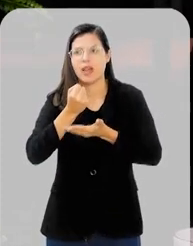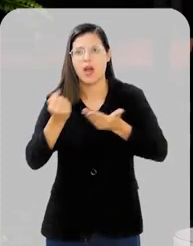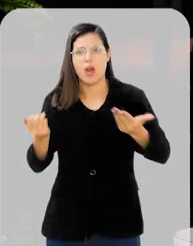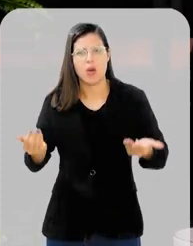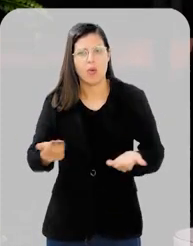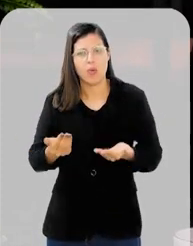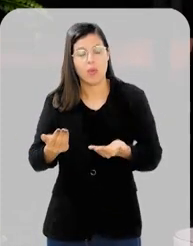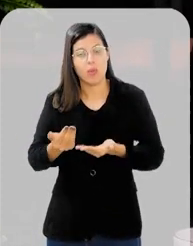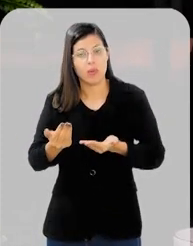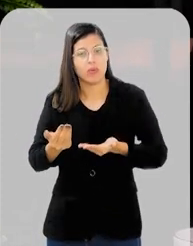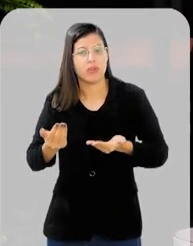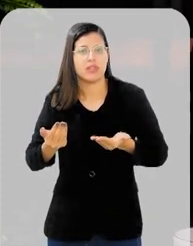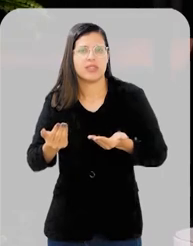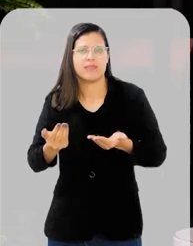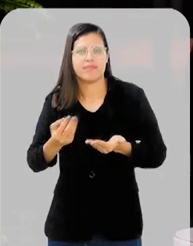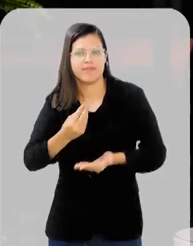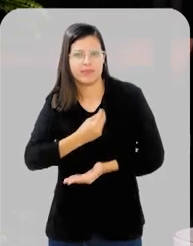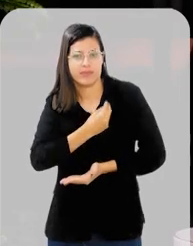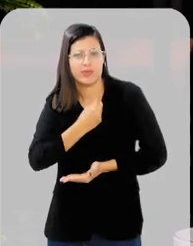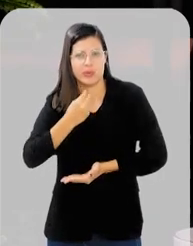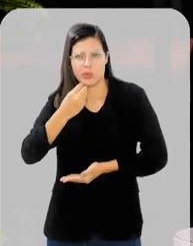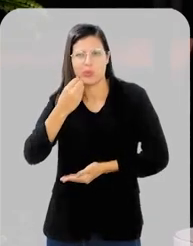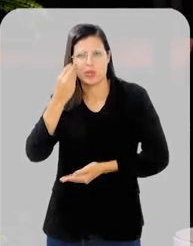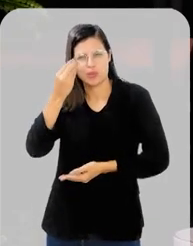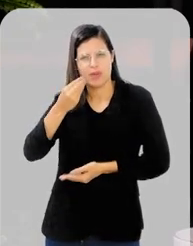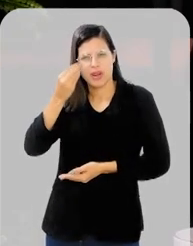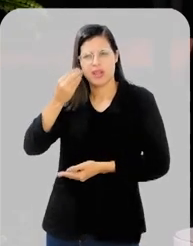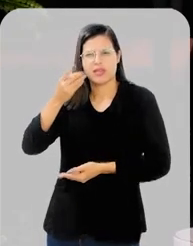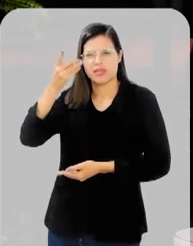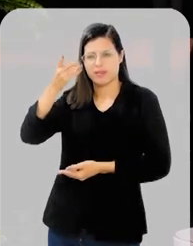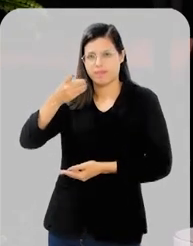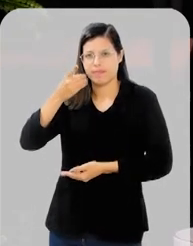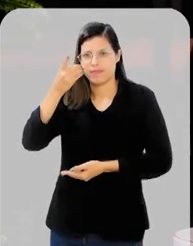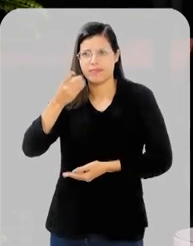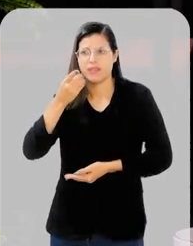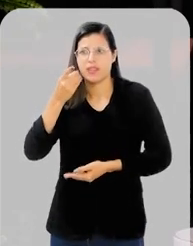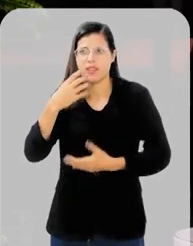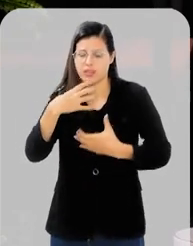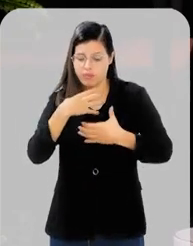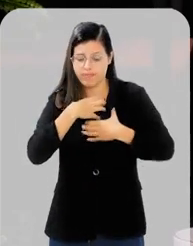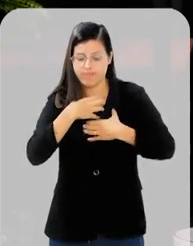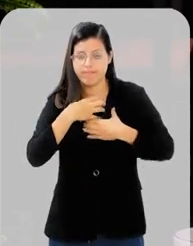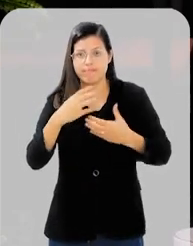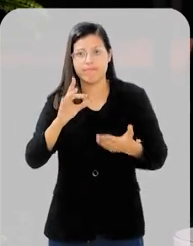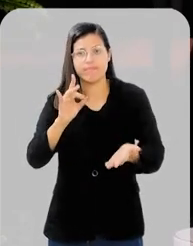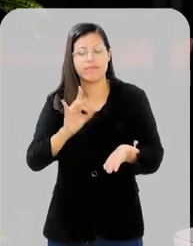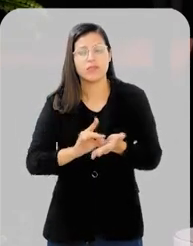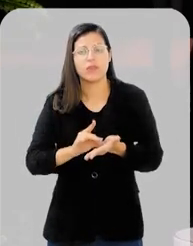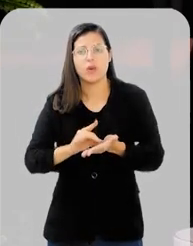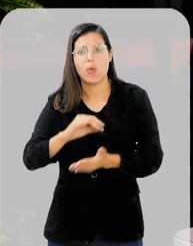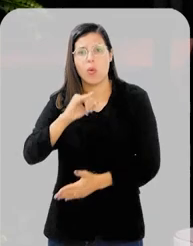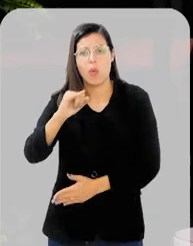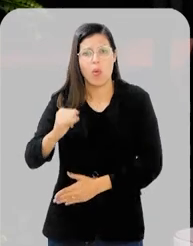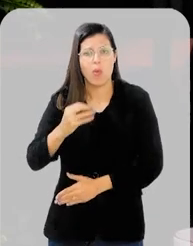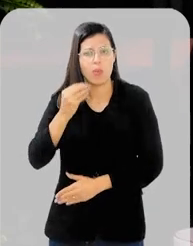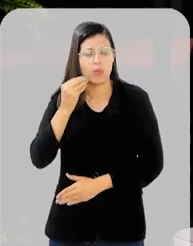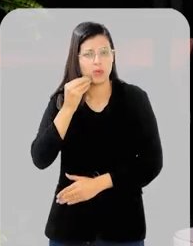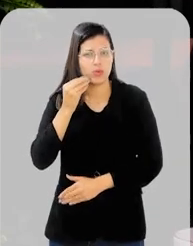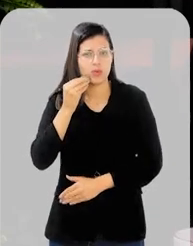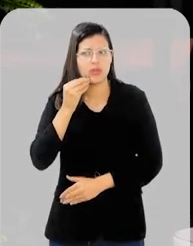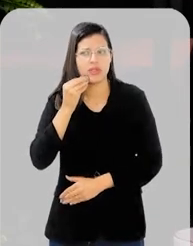agora o que eu tenho vivido como Deputado e é impressionante como eu sinto isso de verdade né é a